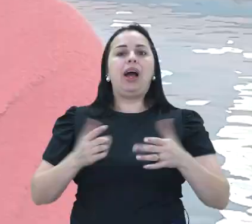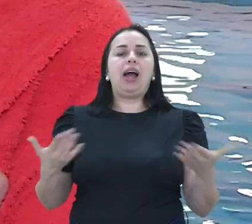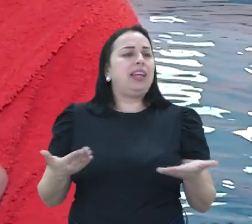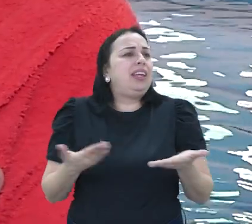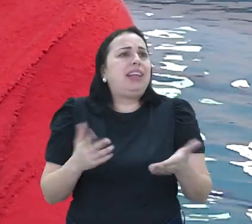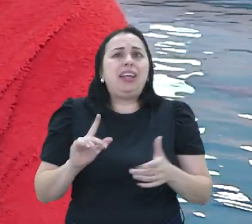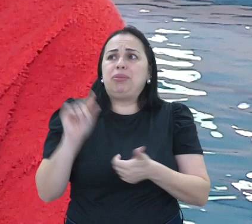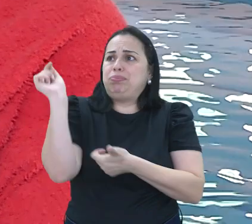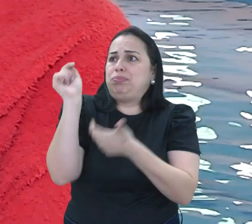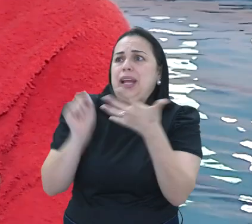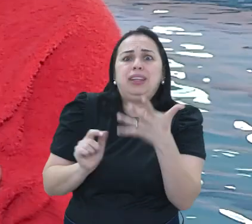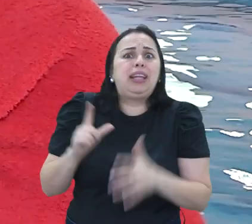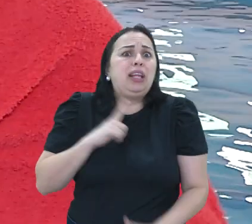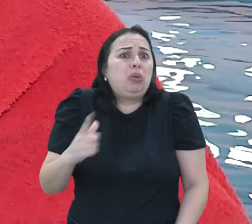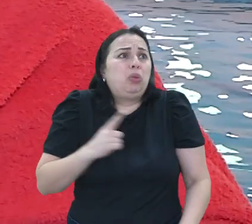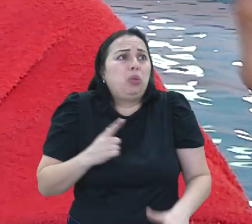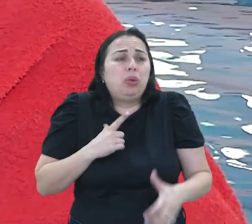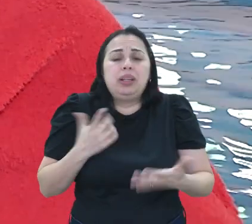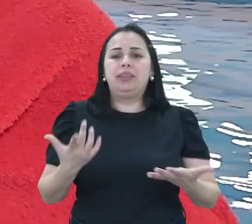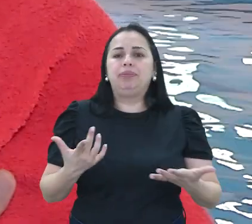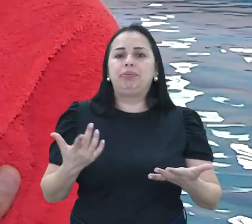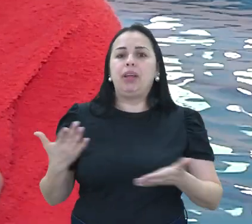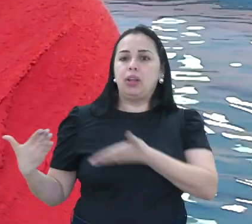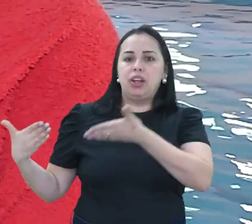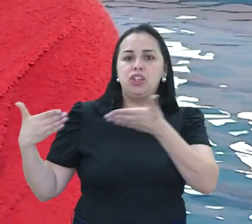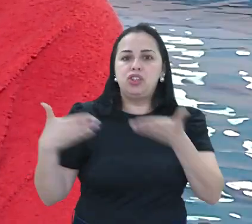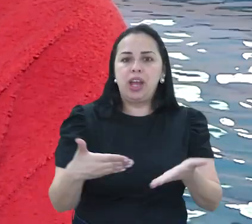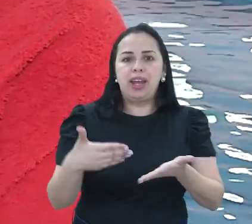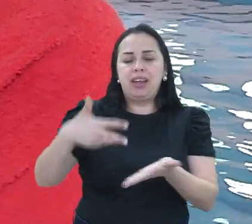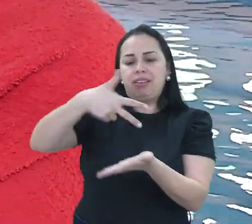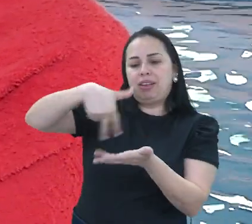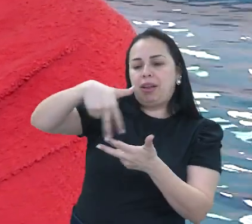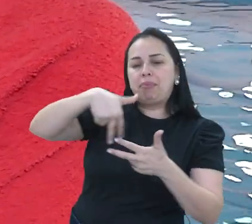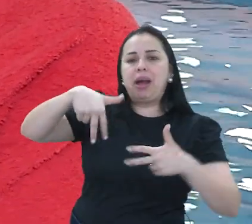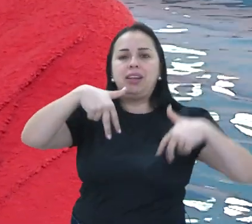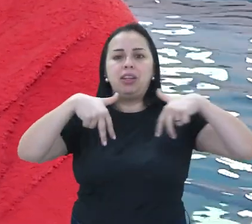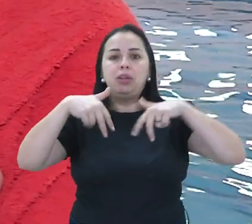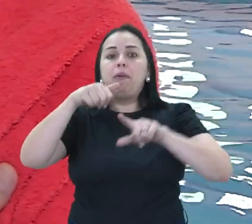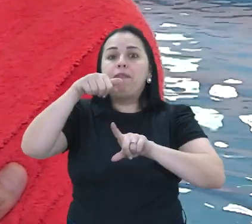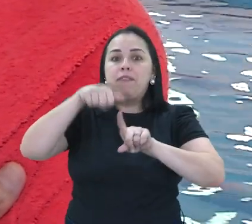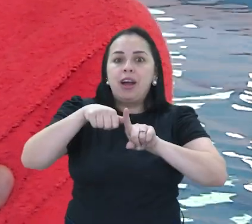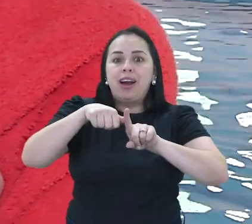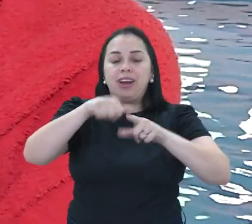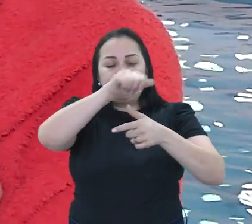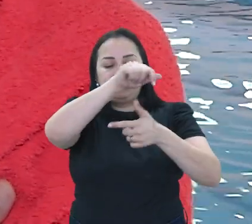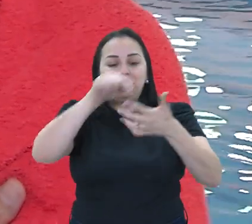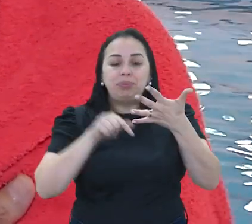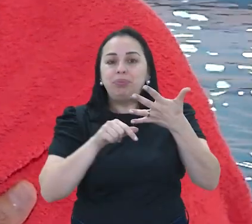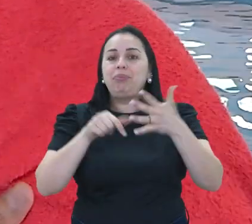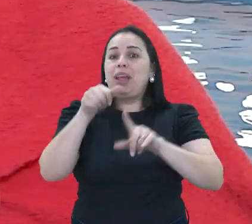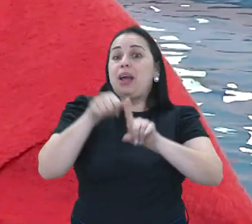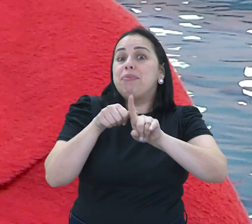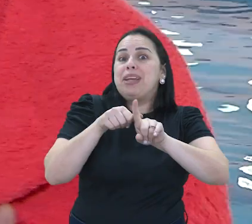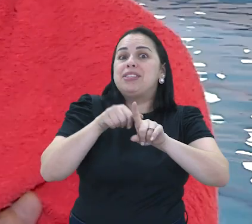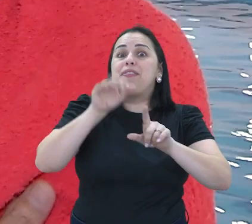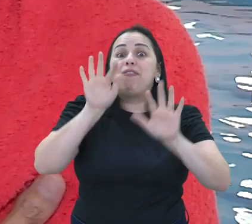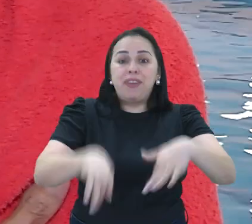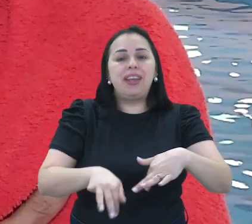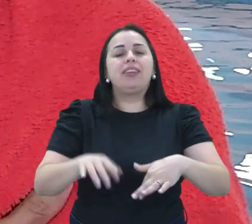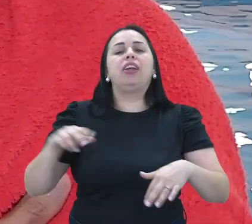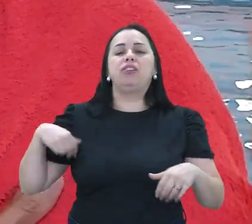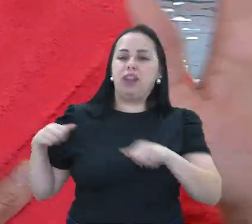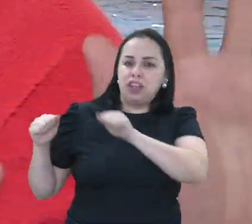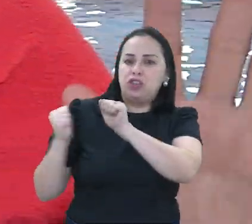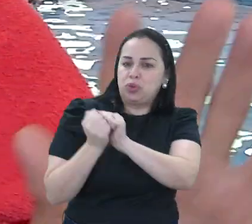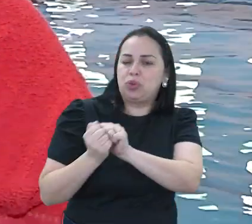sentindo nada. Aqui é uma beleza, aqui tem de tudo que você pensa, né? Nós vem pro baile, tem baile todo final do mês tem baile, eu venho com ela, nós